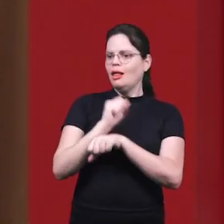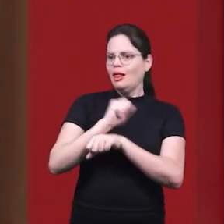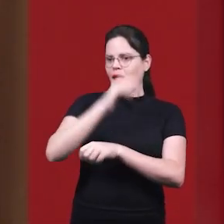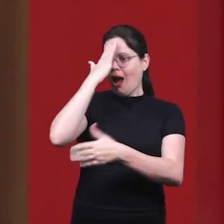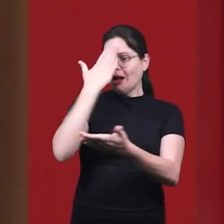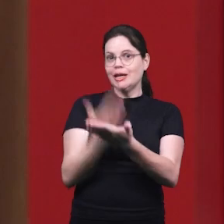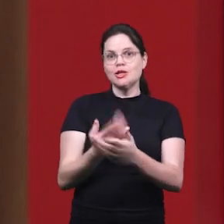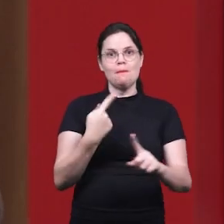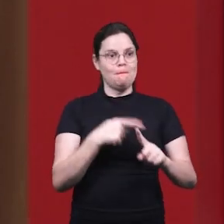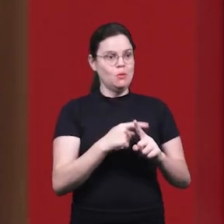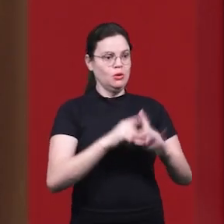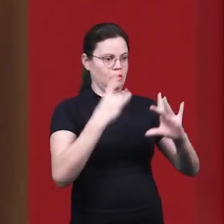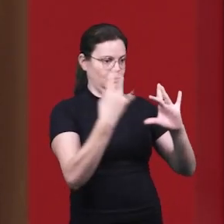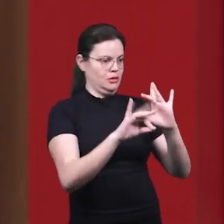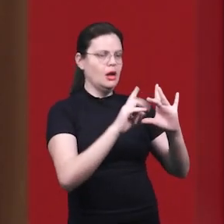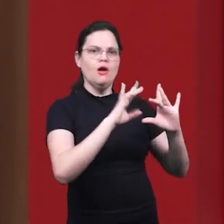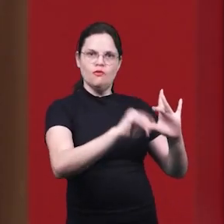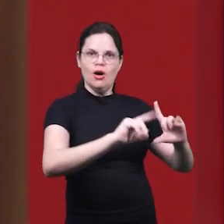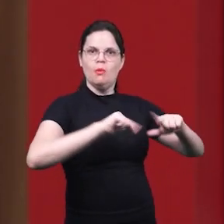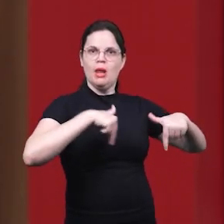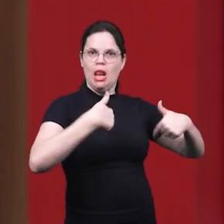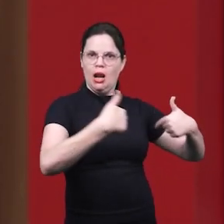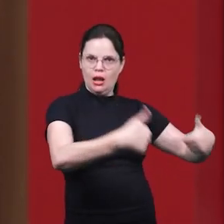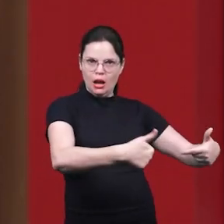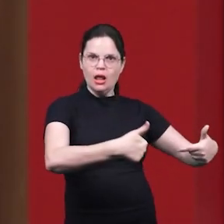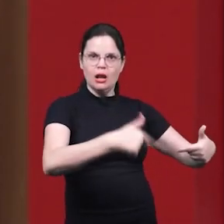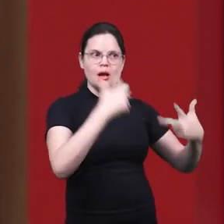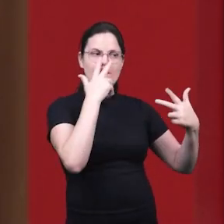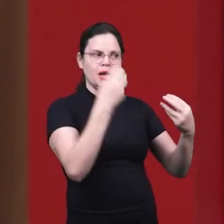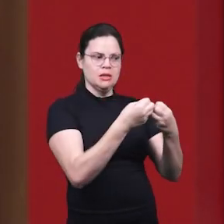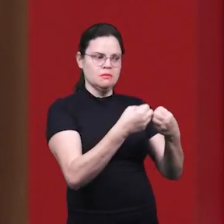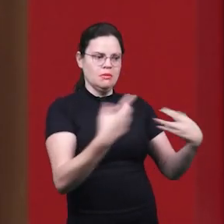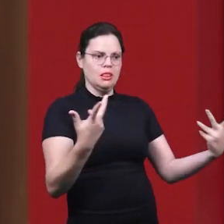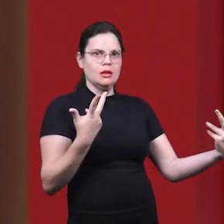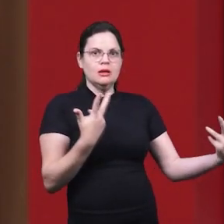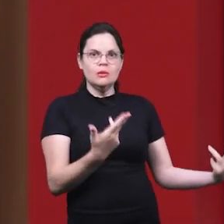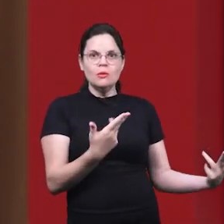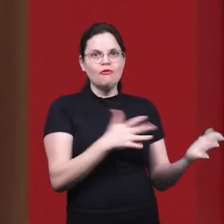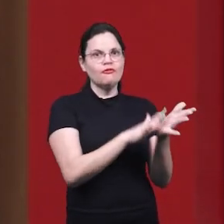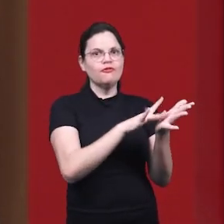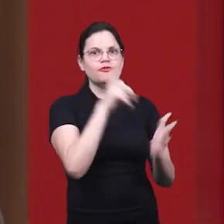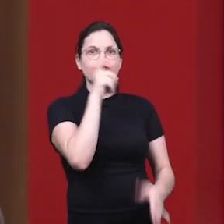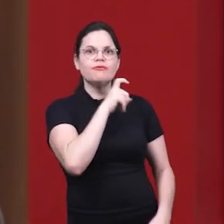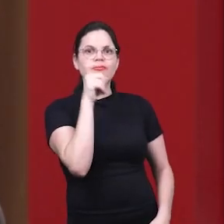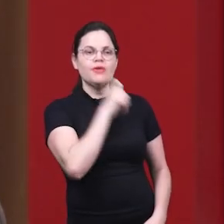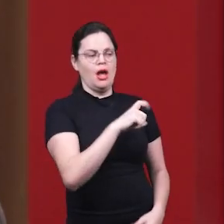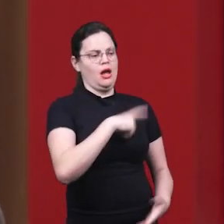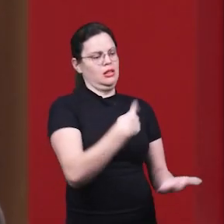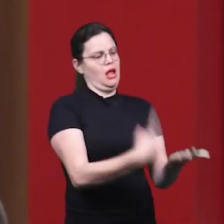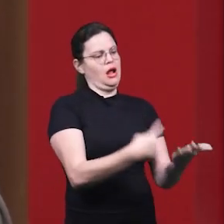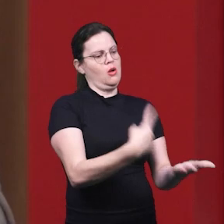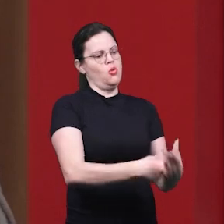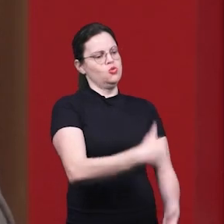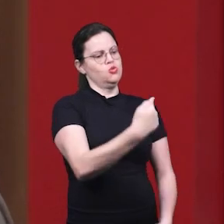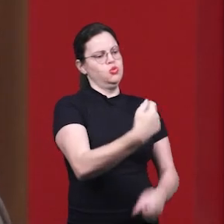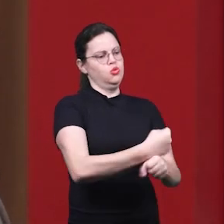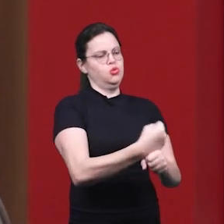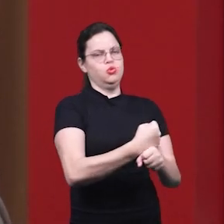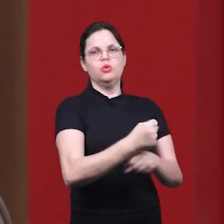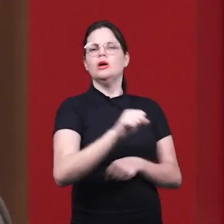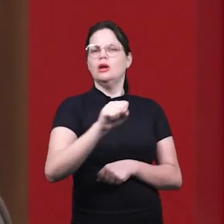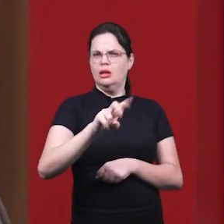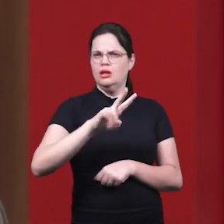obras que ele vai fazer. E ele vai fazer um acordo com Israel por 7 anos. O que ele faz em seguida? Ele vai fazer